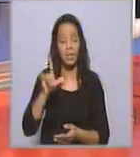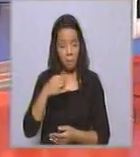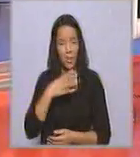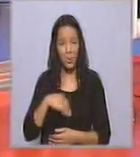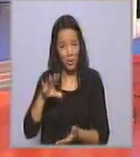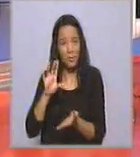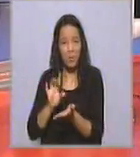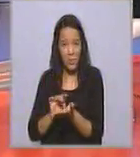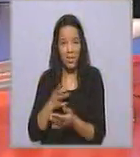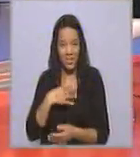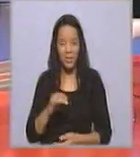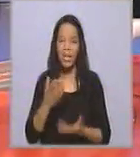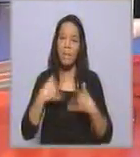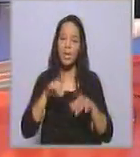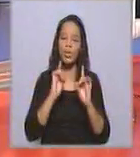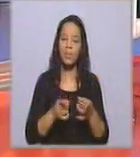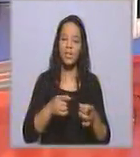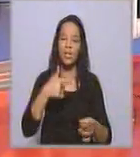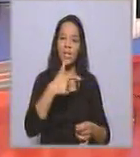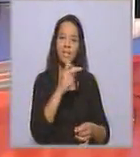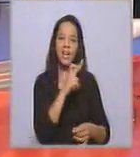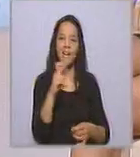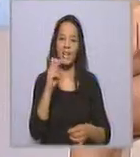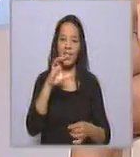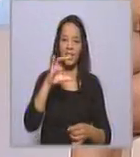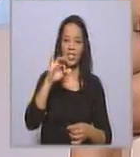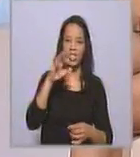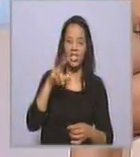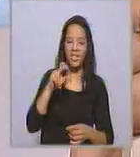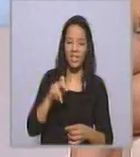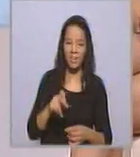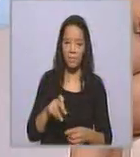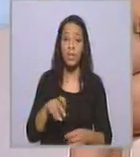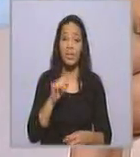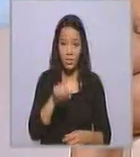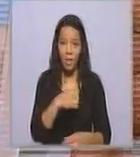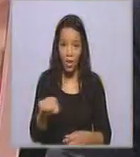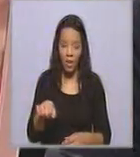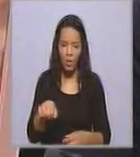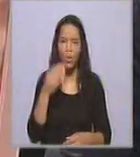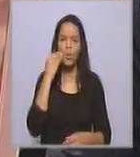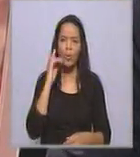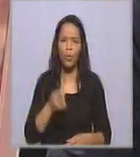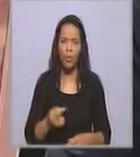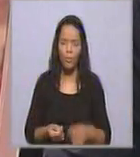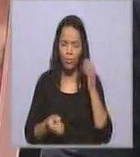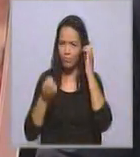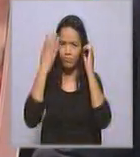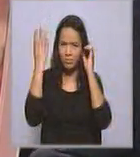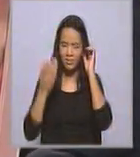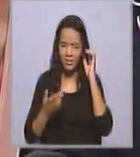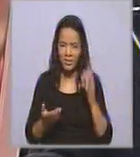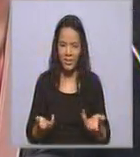coladeira, mas eu gosto de começar sempre por uma tarraxinha. Uma tarraxinha, é a tua cara, malandro. Não é ou não é? É, sem dúvida. Como é que a tarraxinha me escapou? É que a